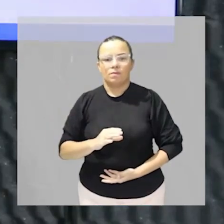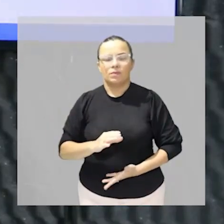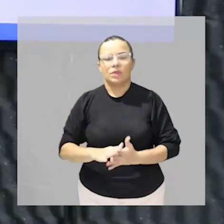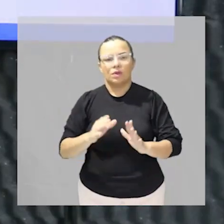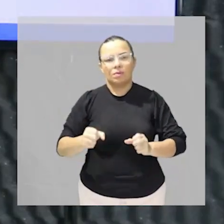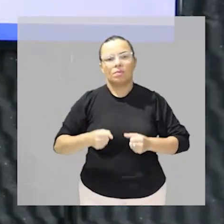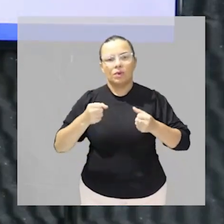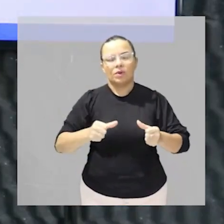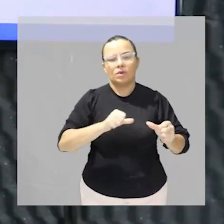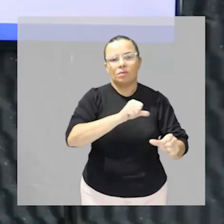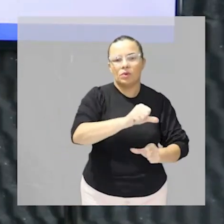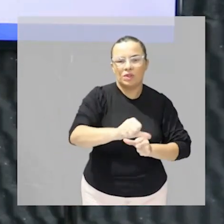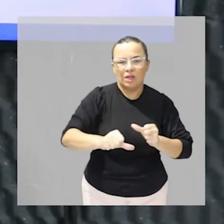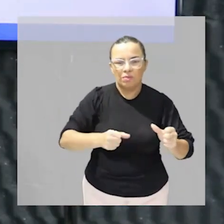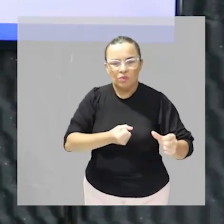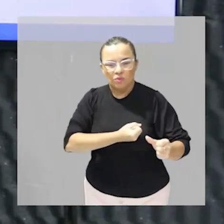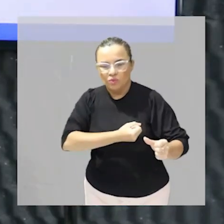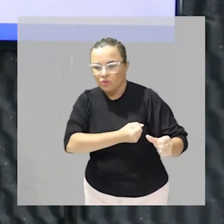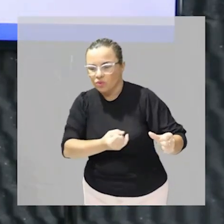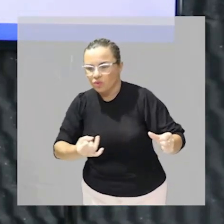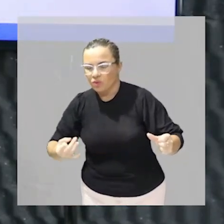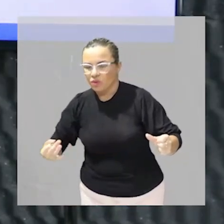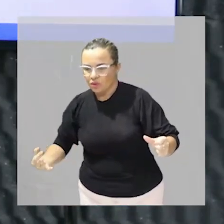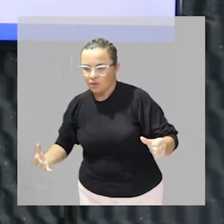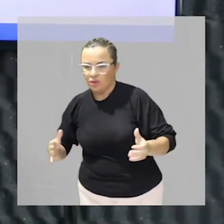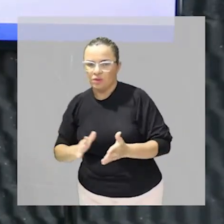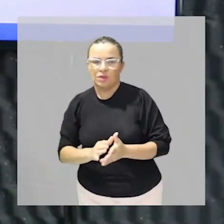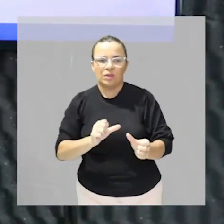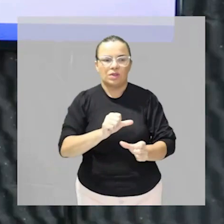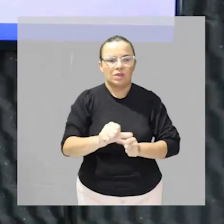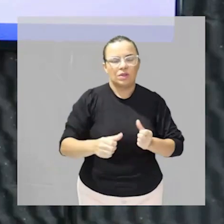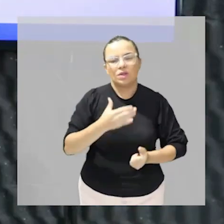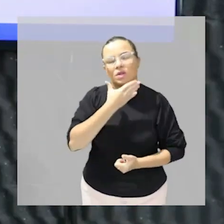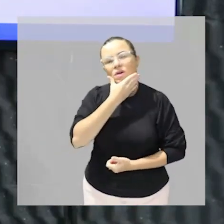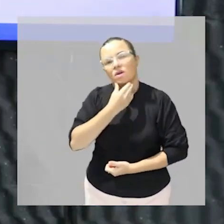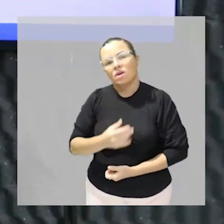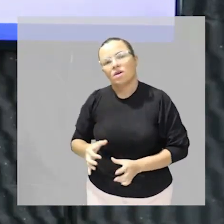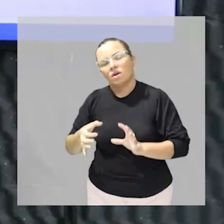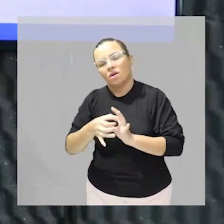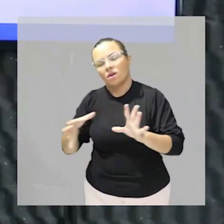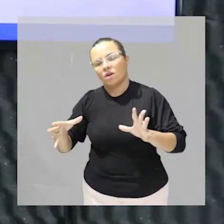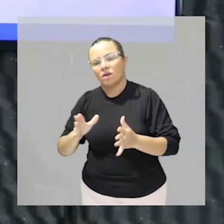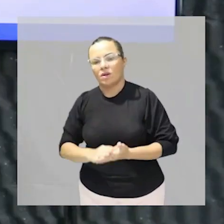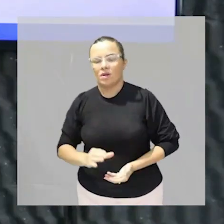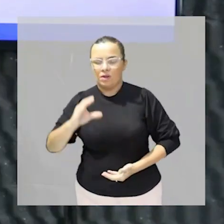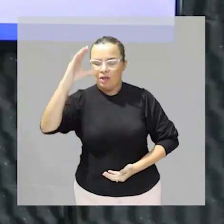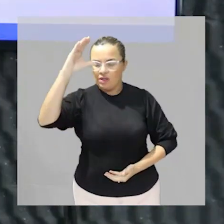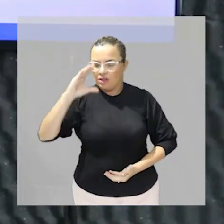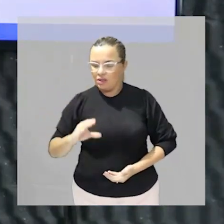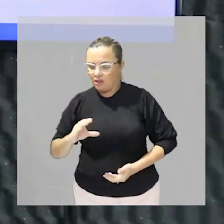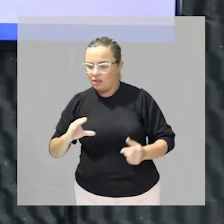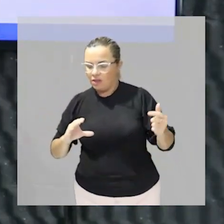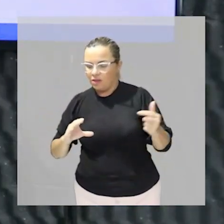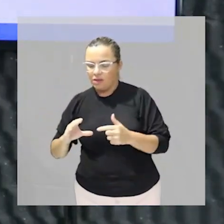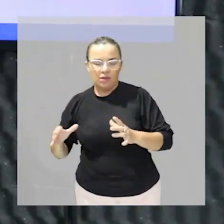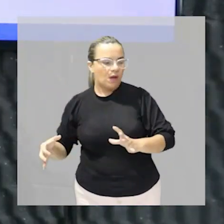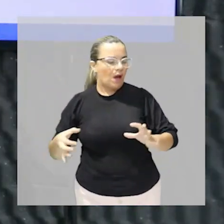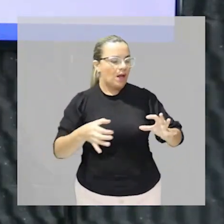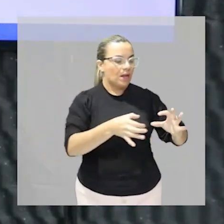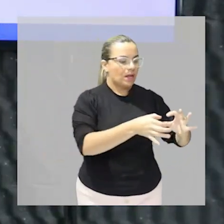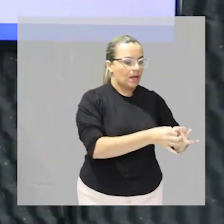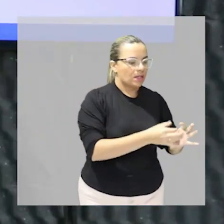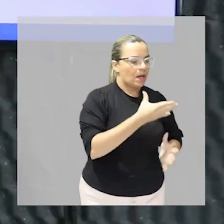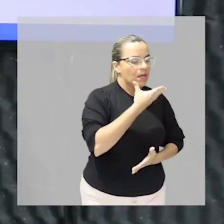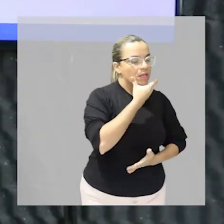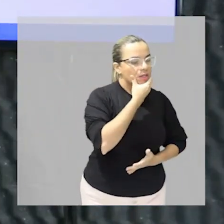pode variar muito entre homens livres, porque a cidadania ela está associada ao quê? Ao homem